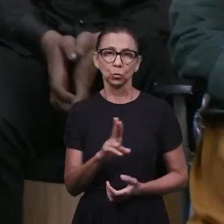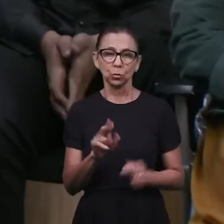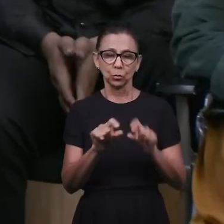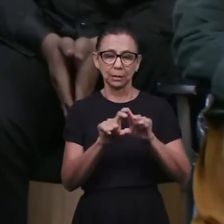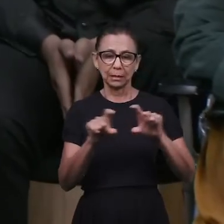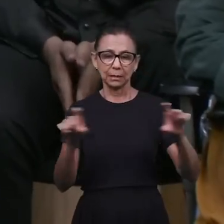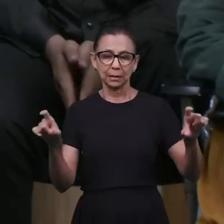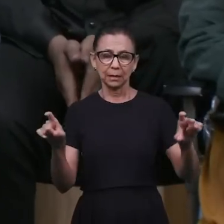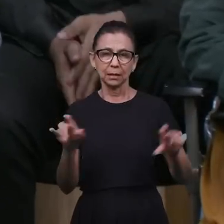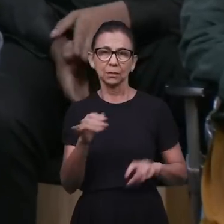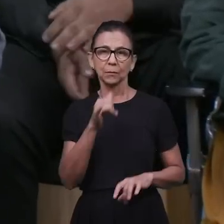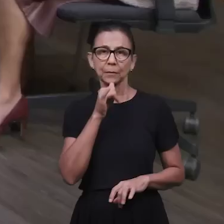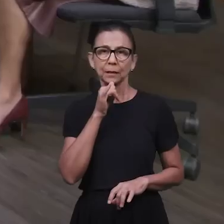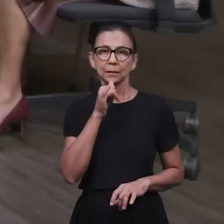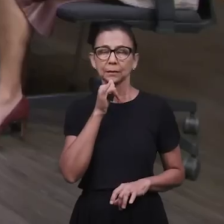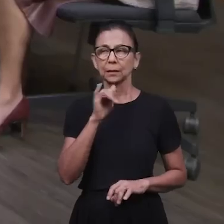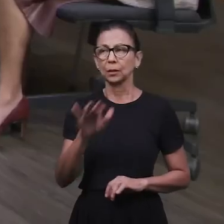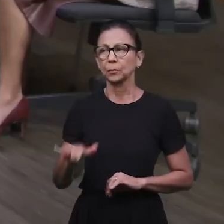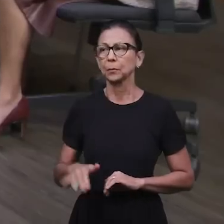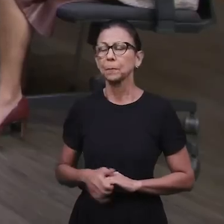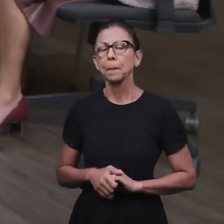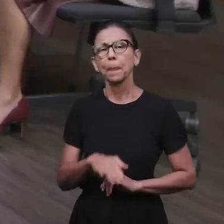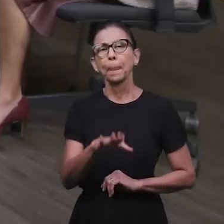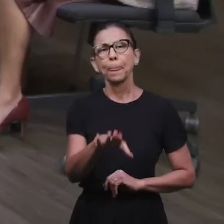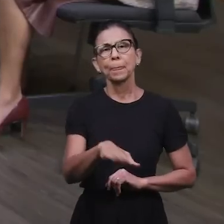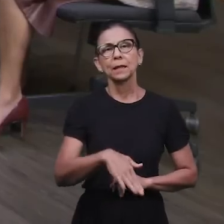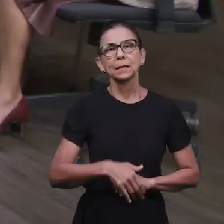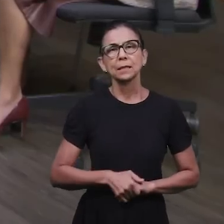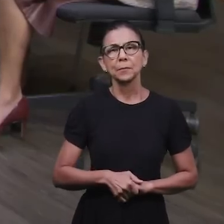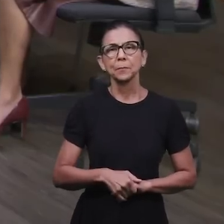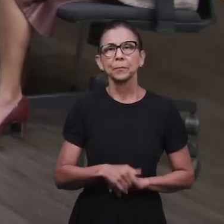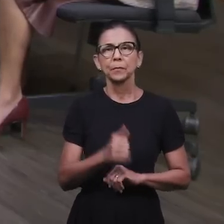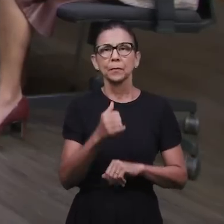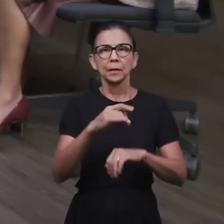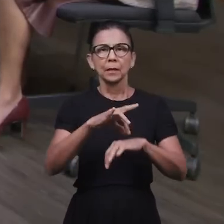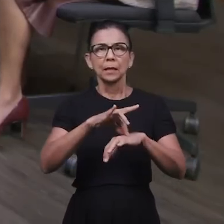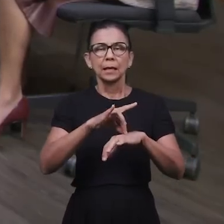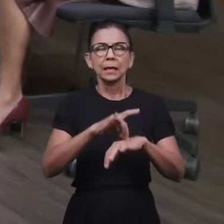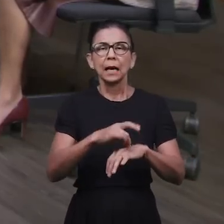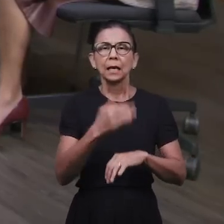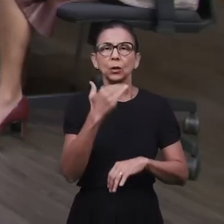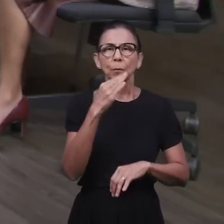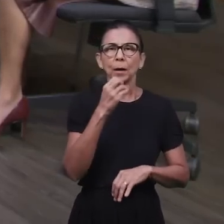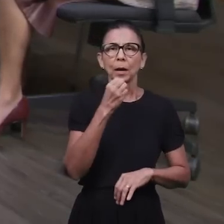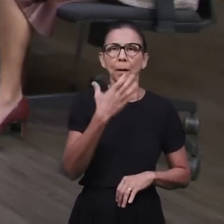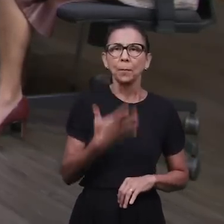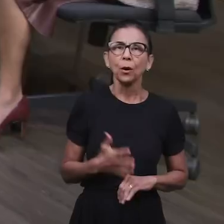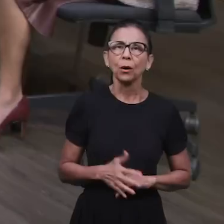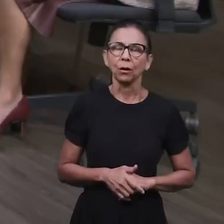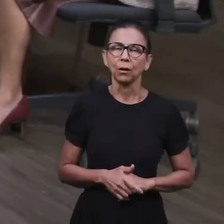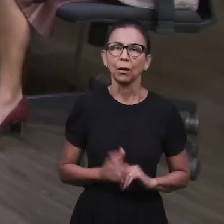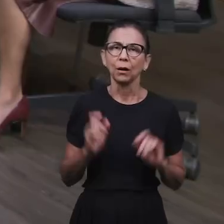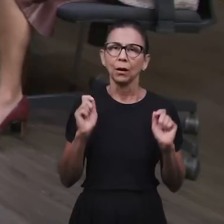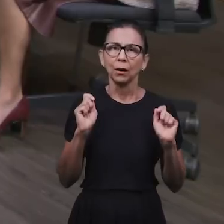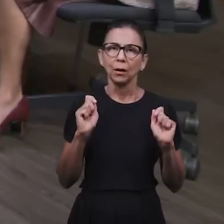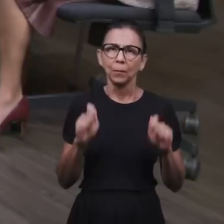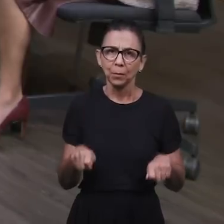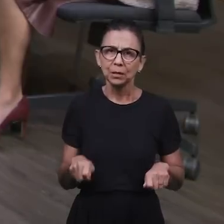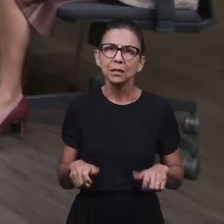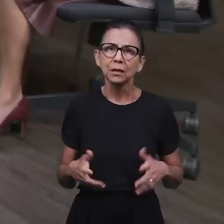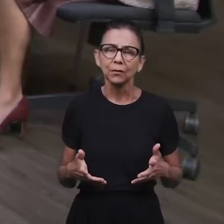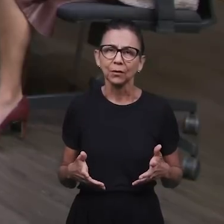Só tem um inconveniente, é o preço que ela está. Tá certo. Né? Mas tem alguma lei que